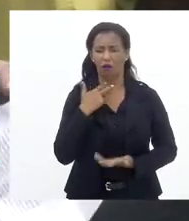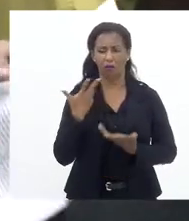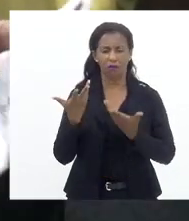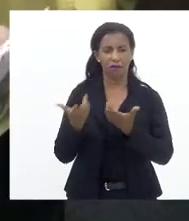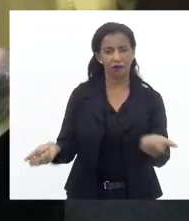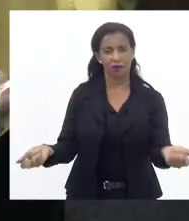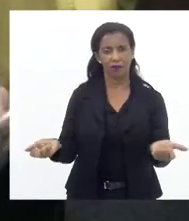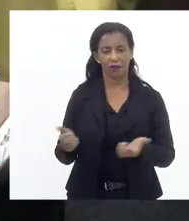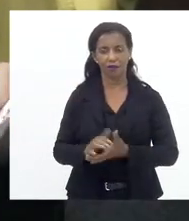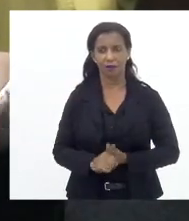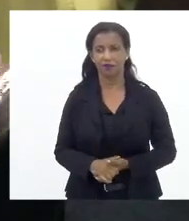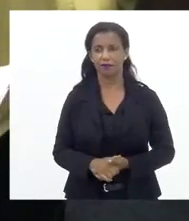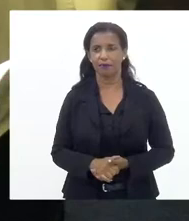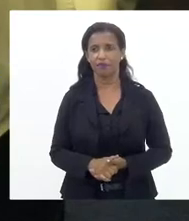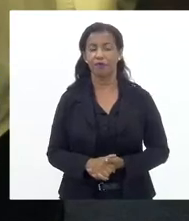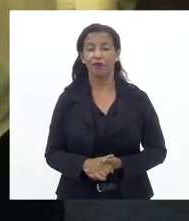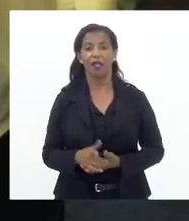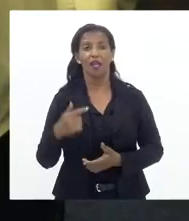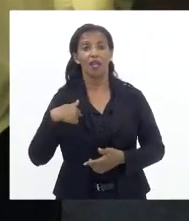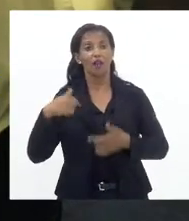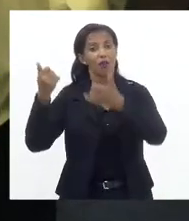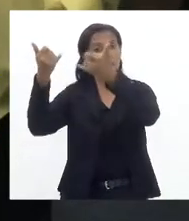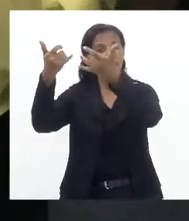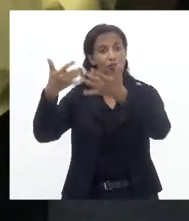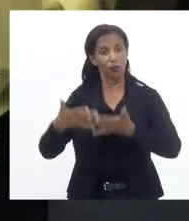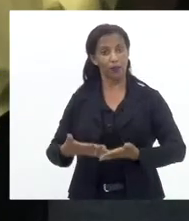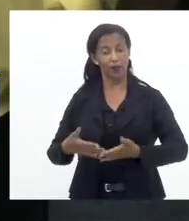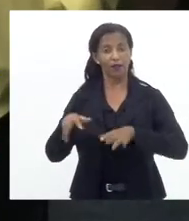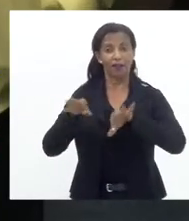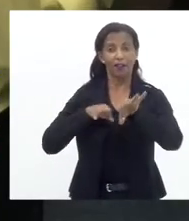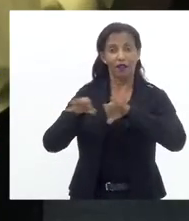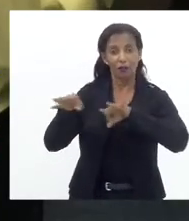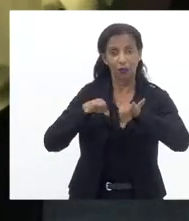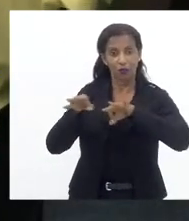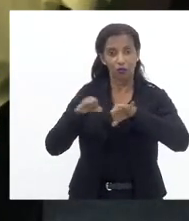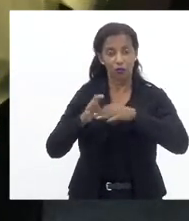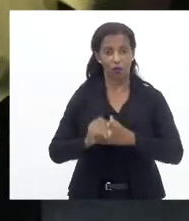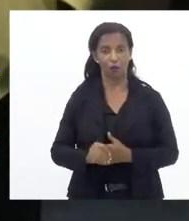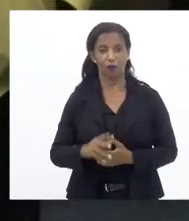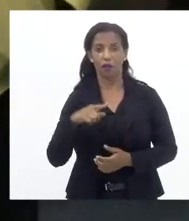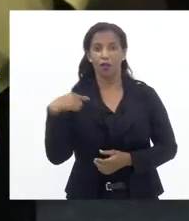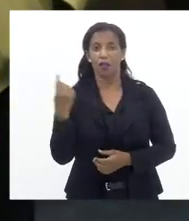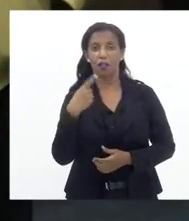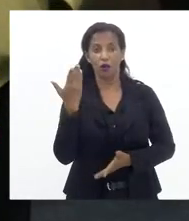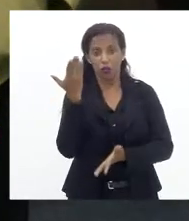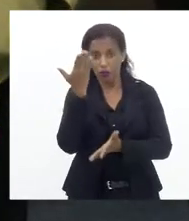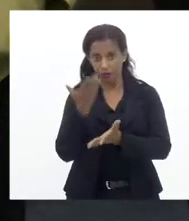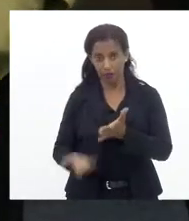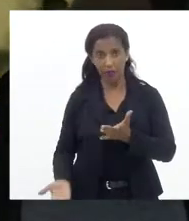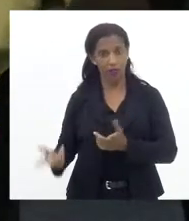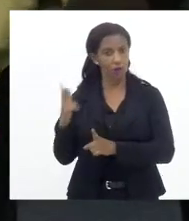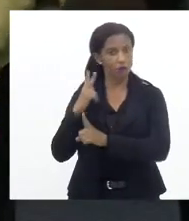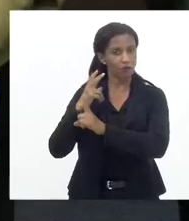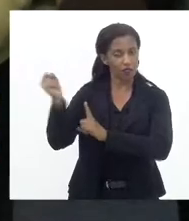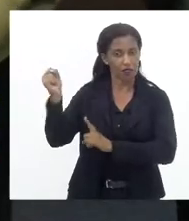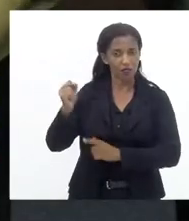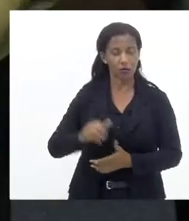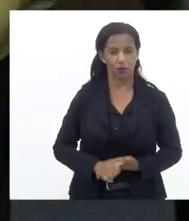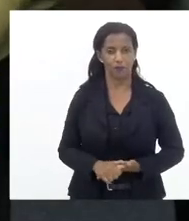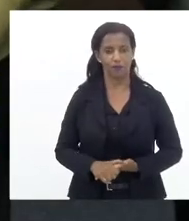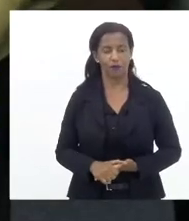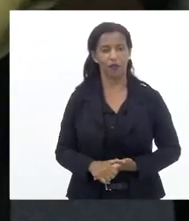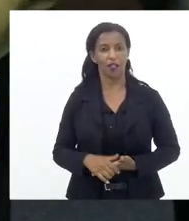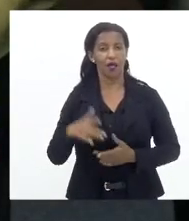e não aceitavam eu vou te amarrar aqui a forma que nós perdemos um guerreiro ele foi